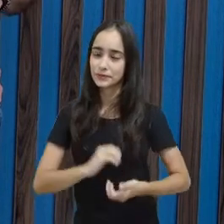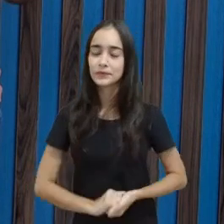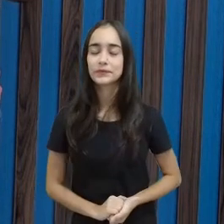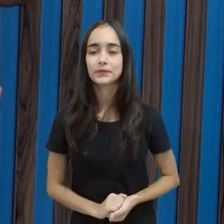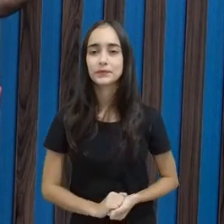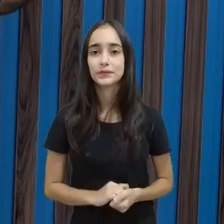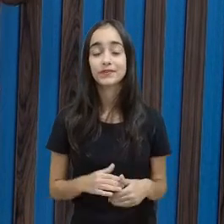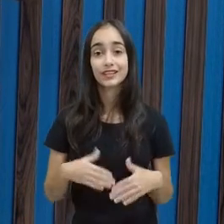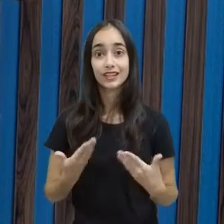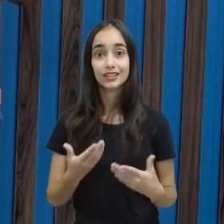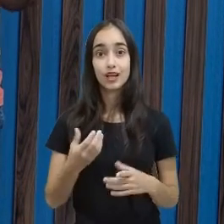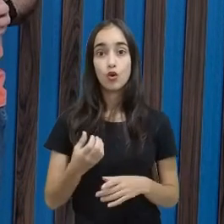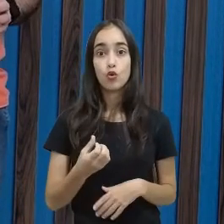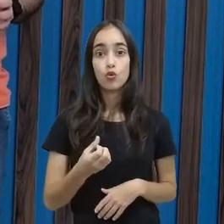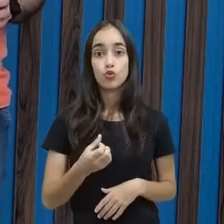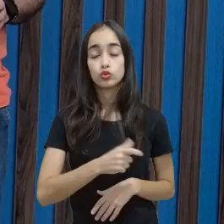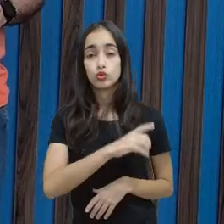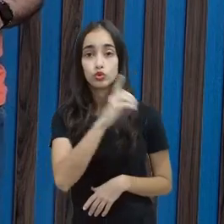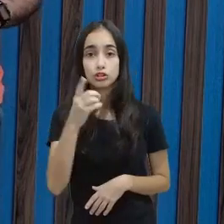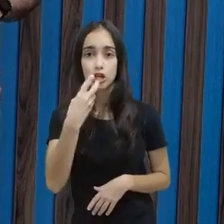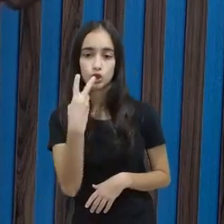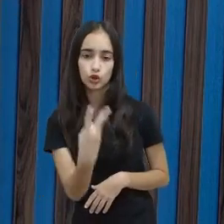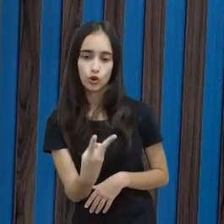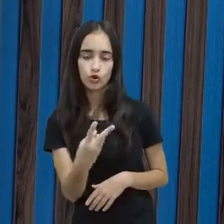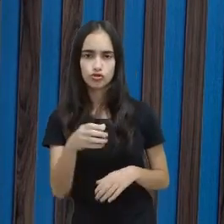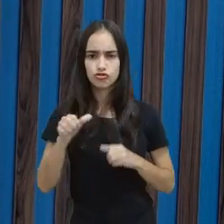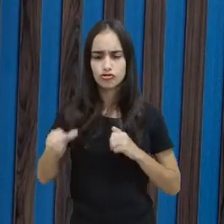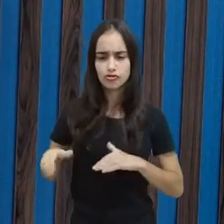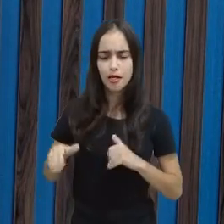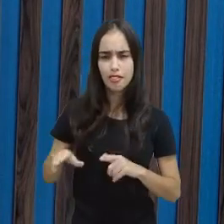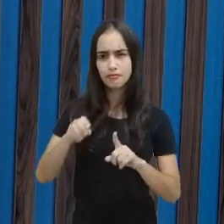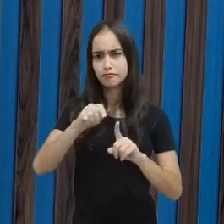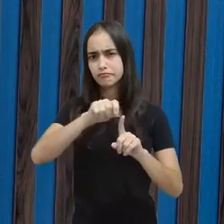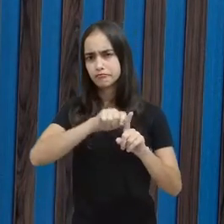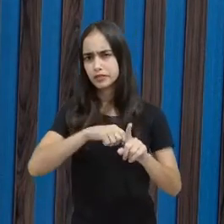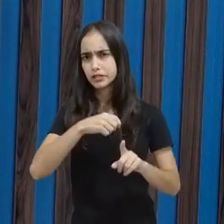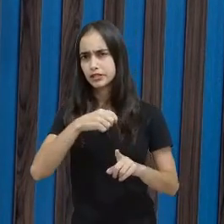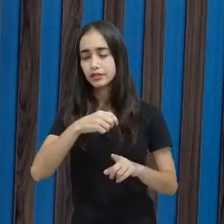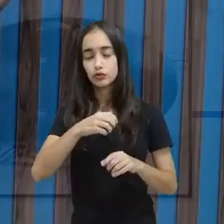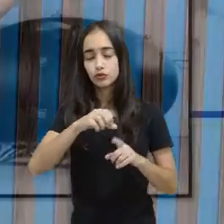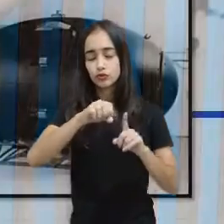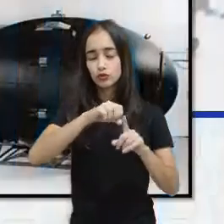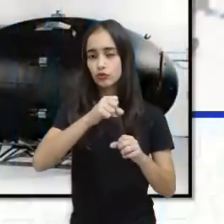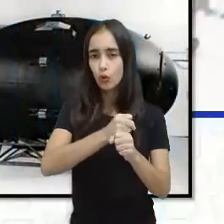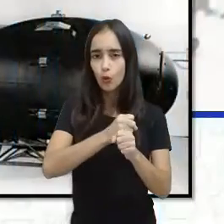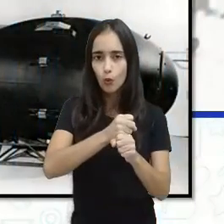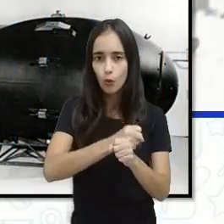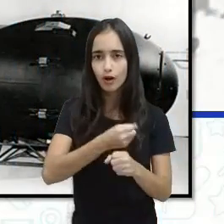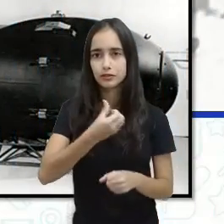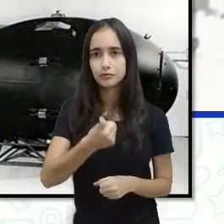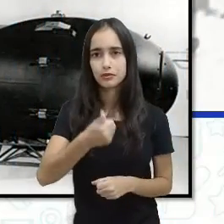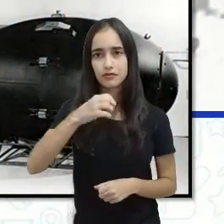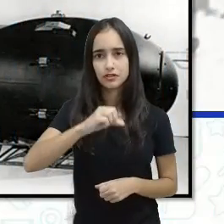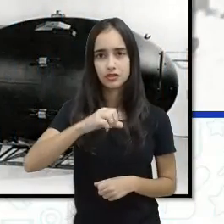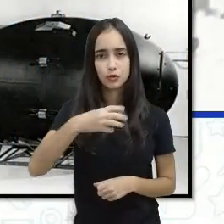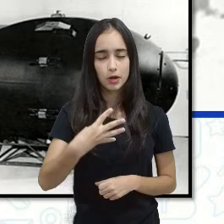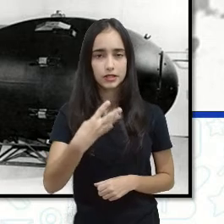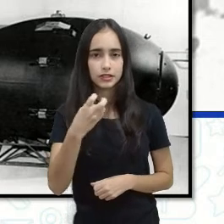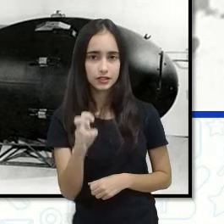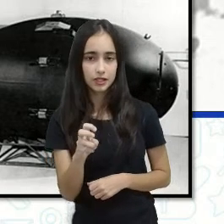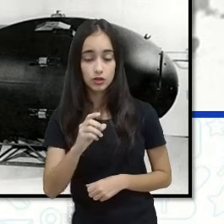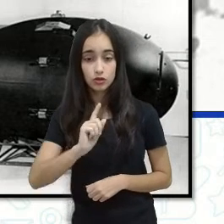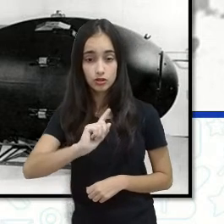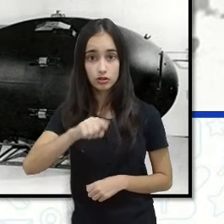em 2 de setembro de 1945, após as 2 bombas atômicas, né, de